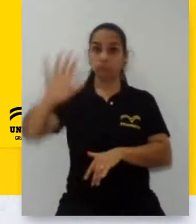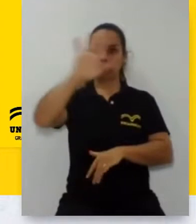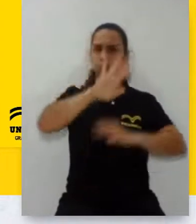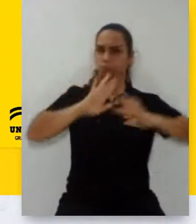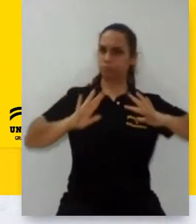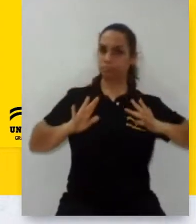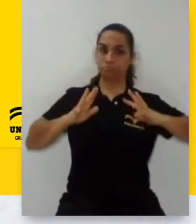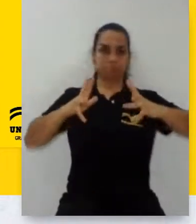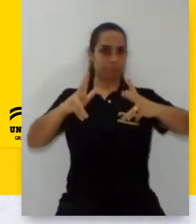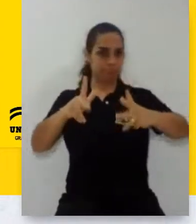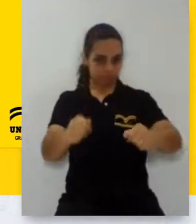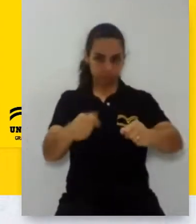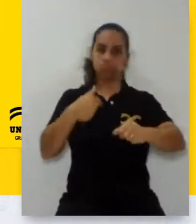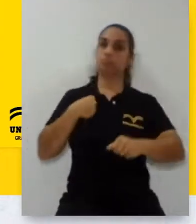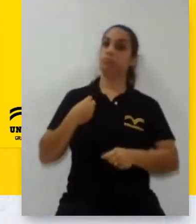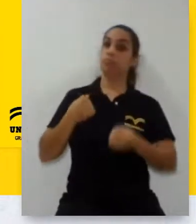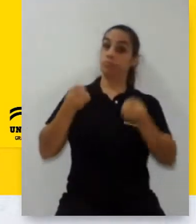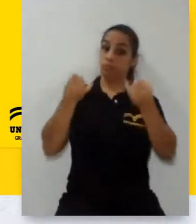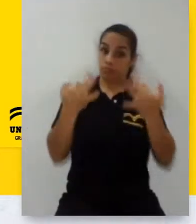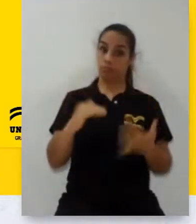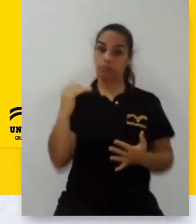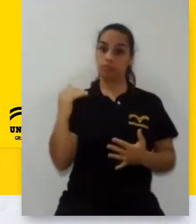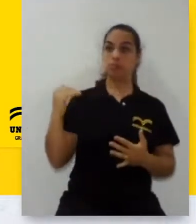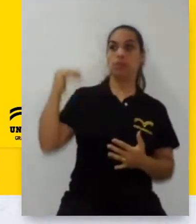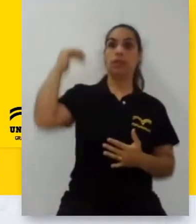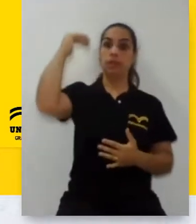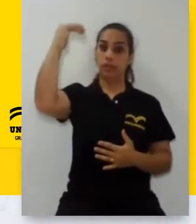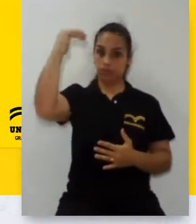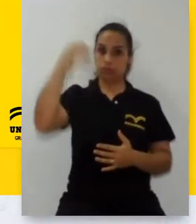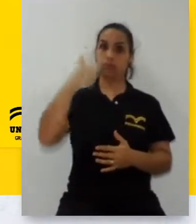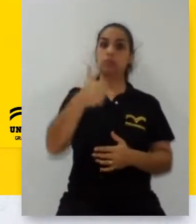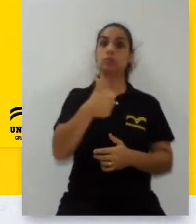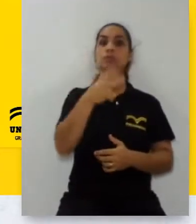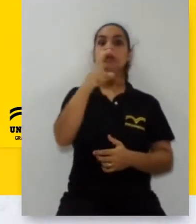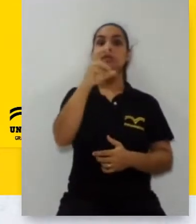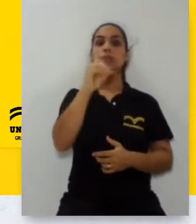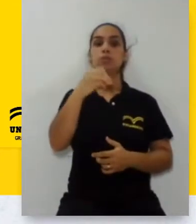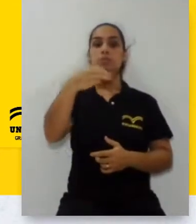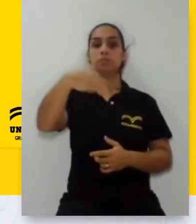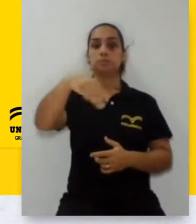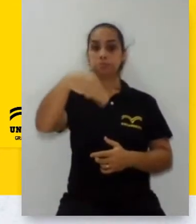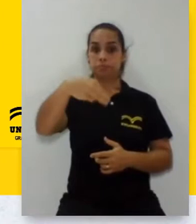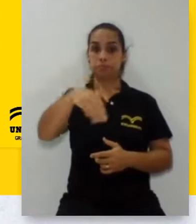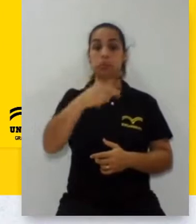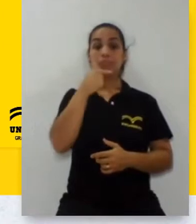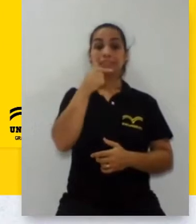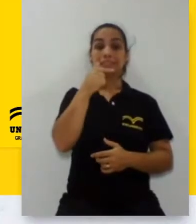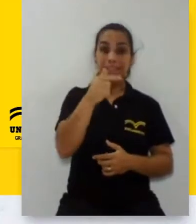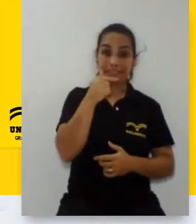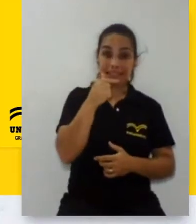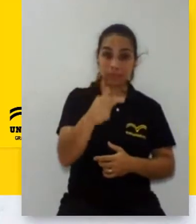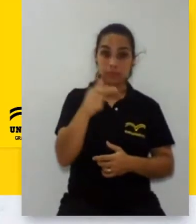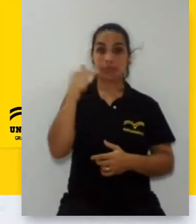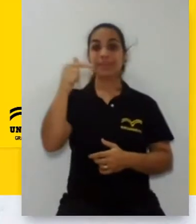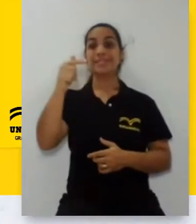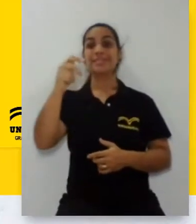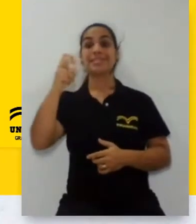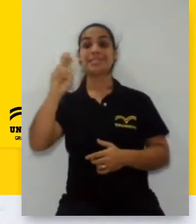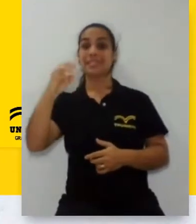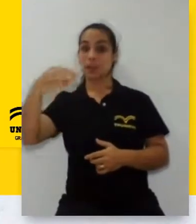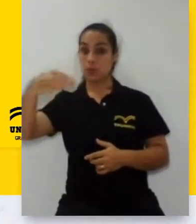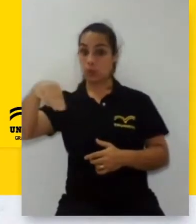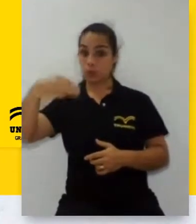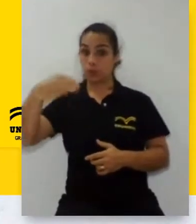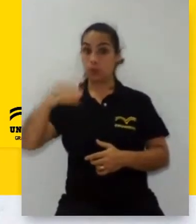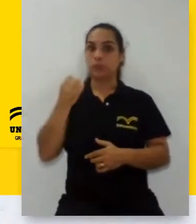para adultos, é 150 minutos semanais e 75 minutos se for exercício intenso. Já vamos explicar melhor.